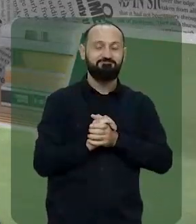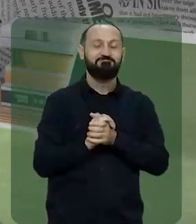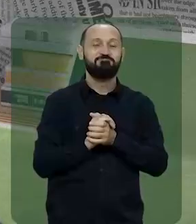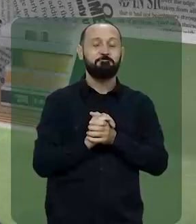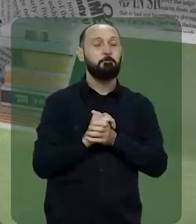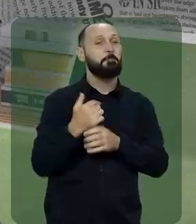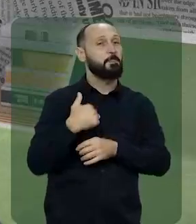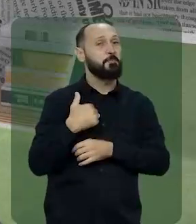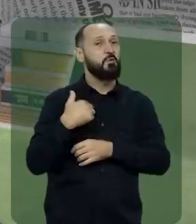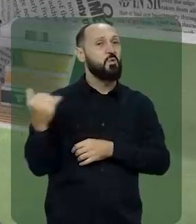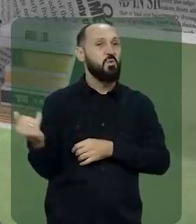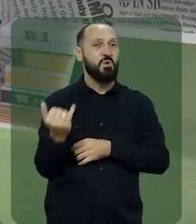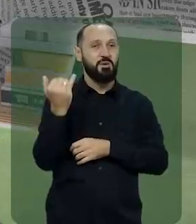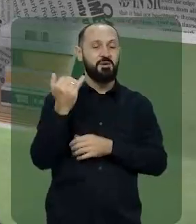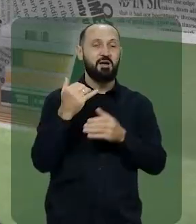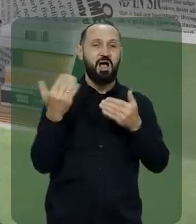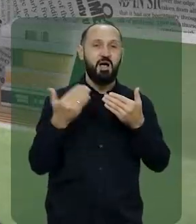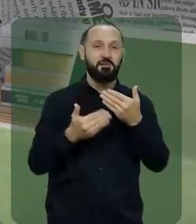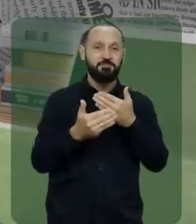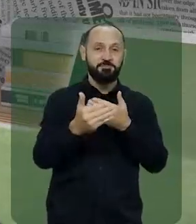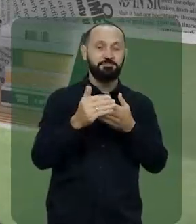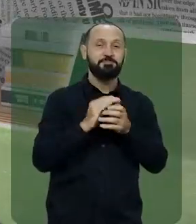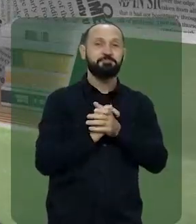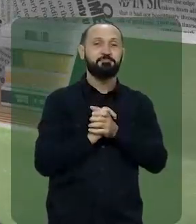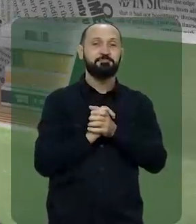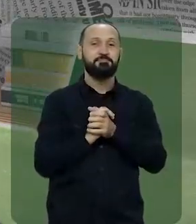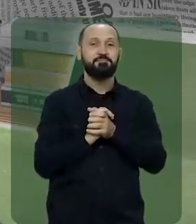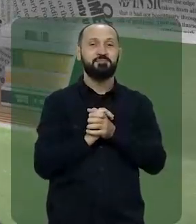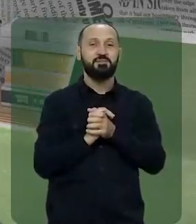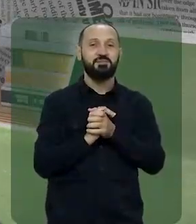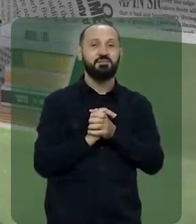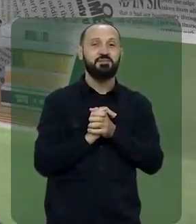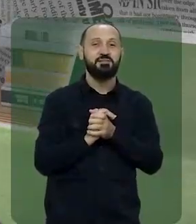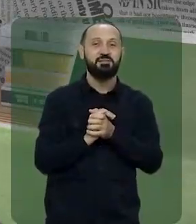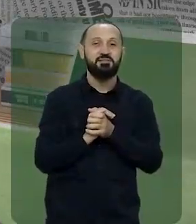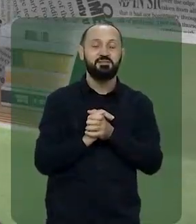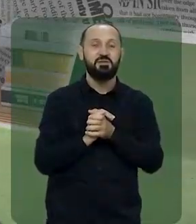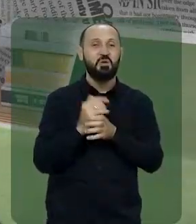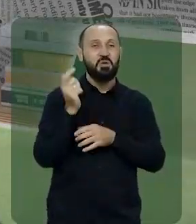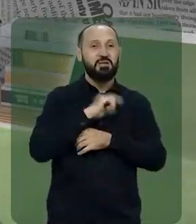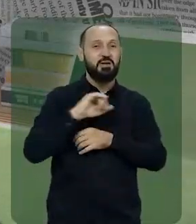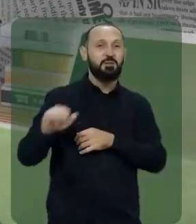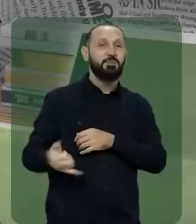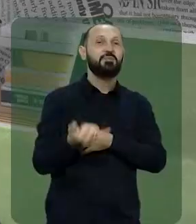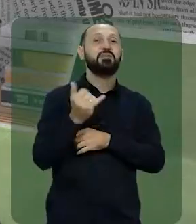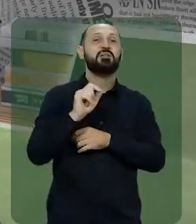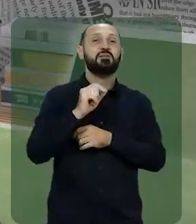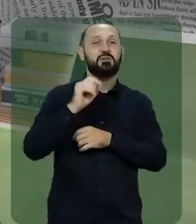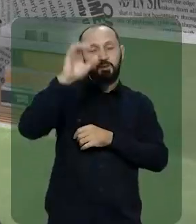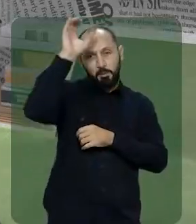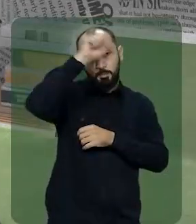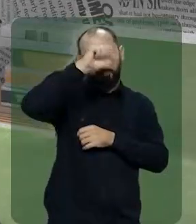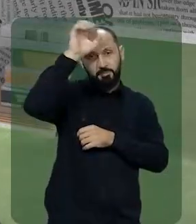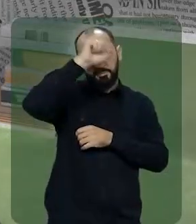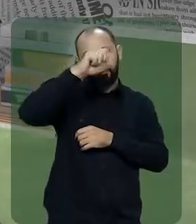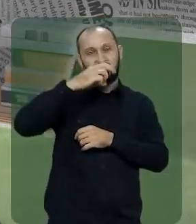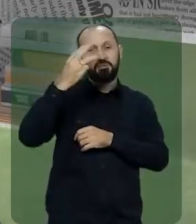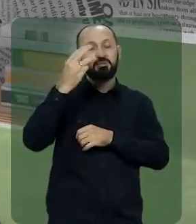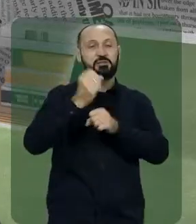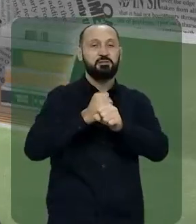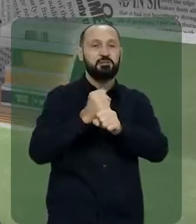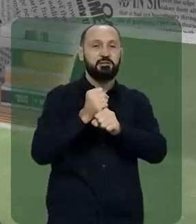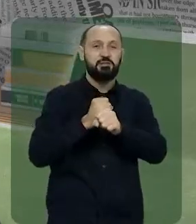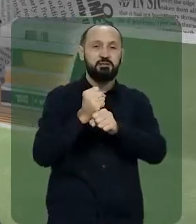foi importante agora. Dá para aproveitar muito do que eu aprendi em 3